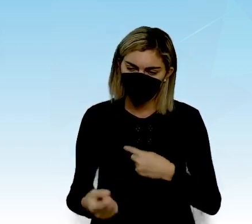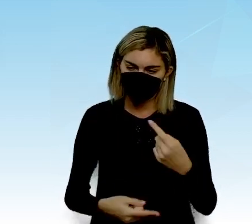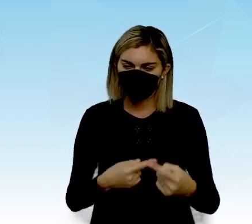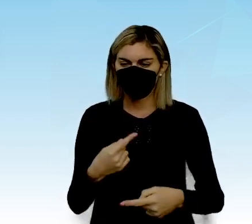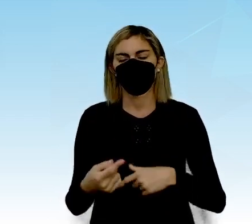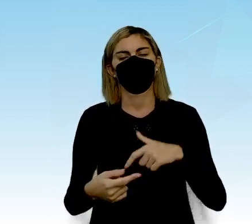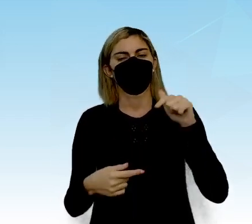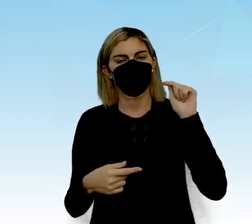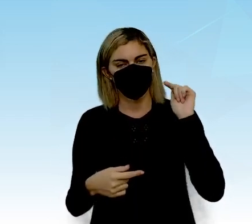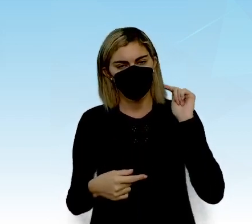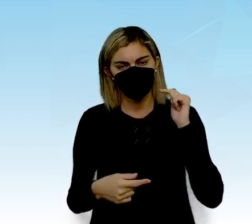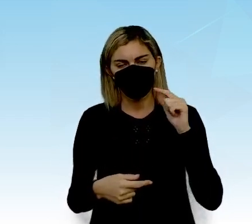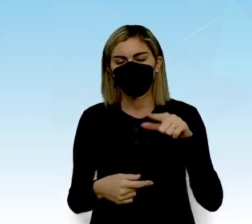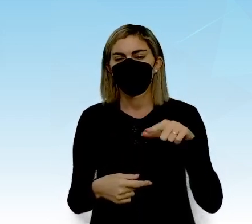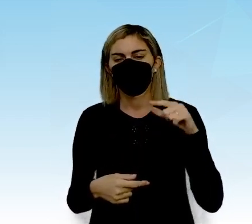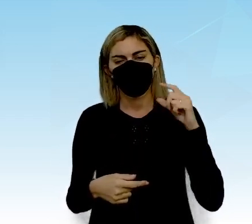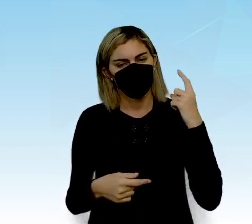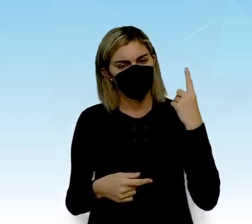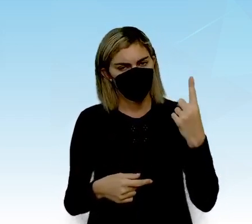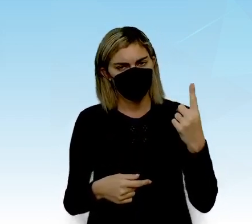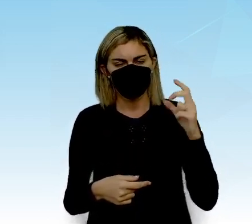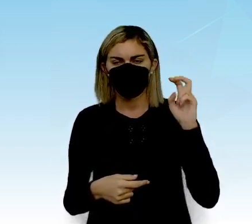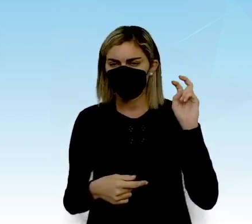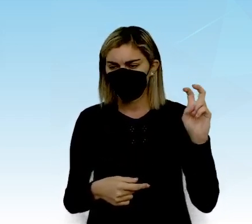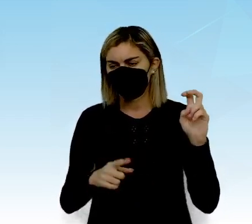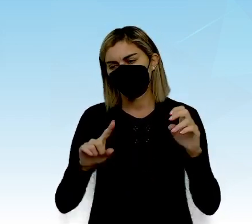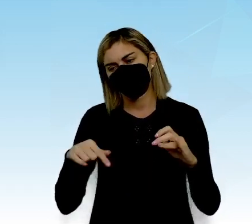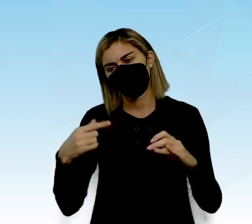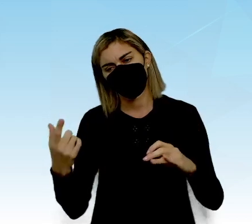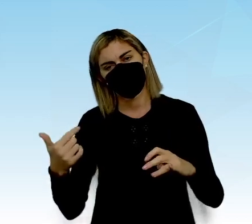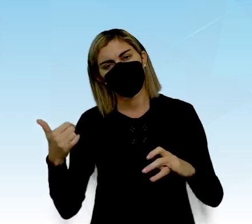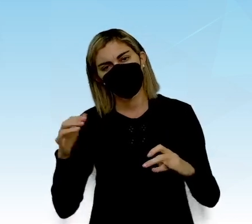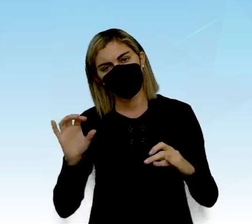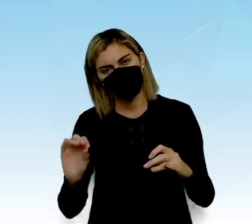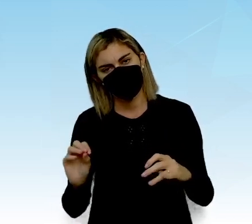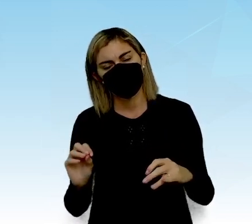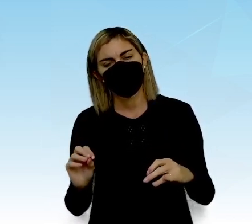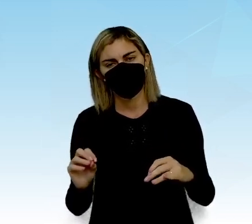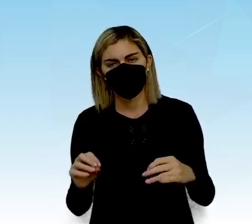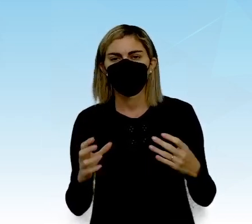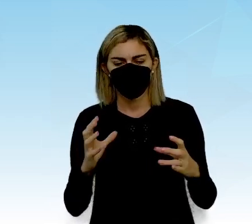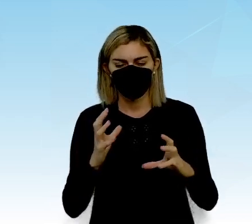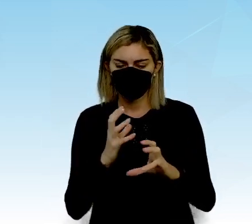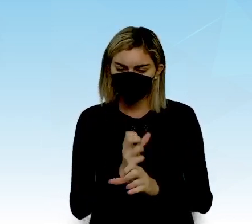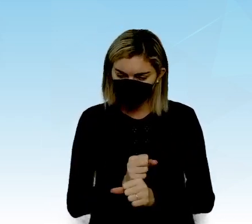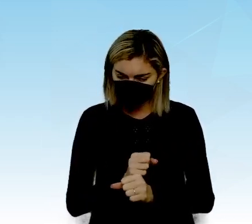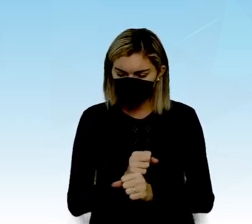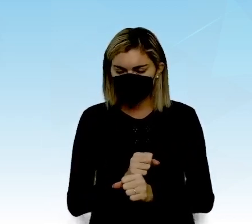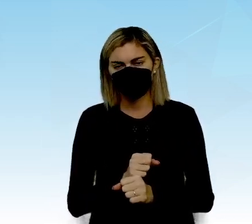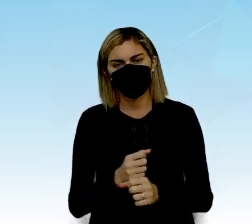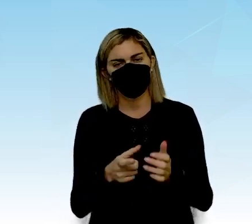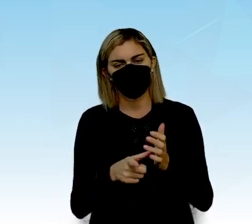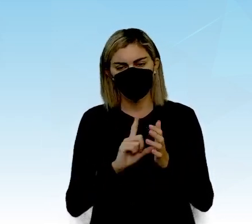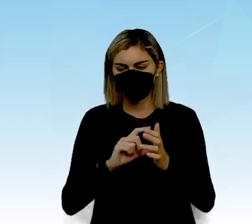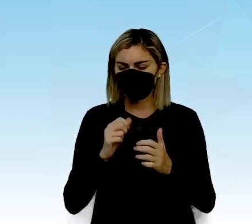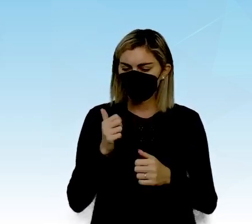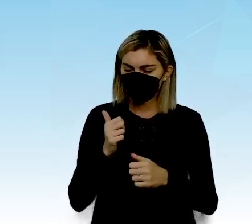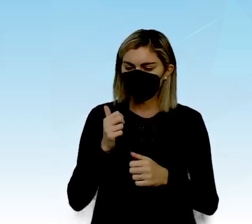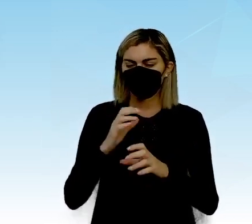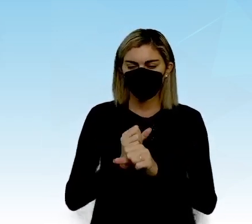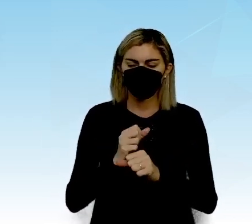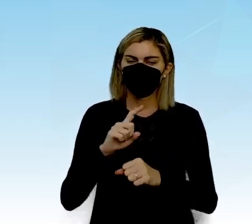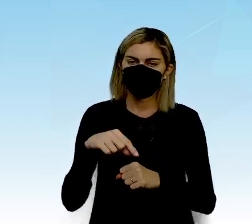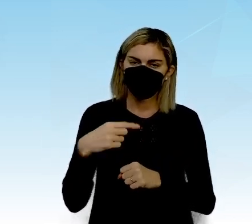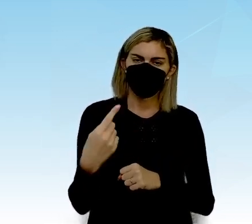que ele perdeu 3. Um fica com 5 e o outro fica com 10. Então a soma da carga antes é igual à soma da